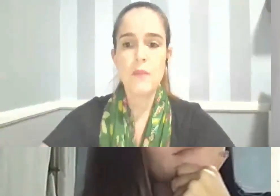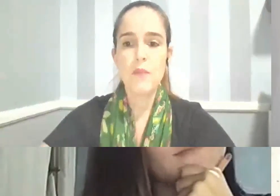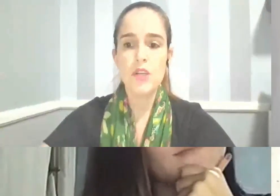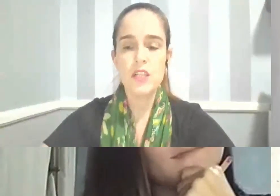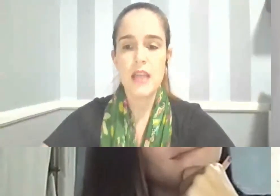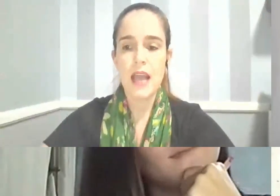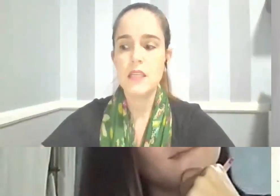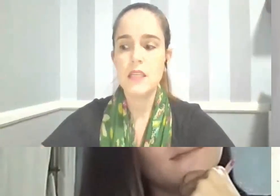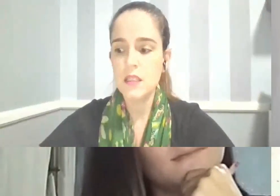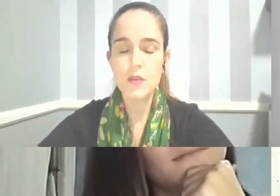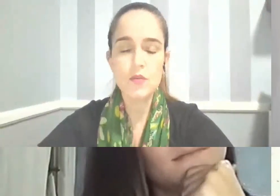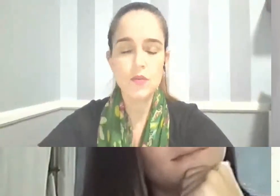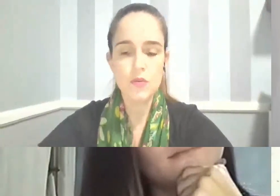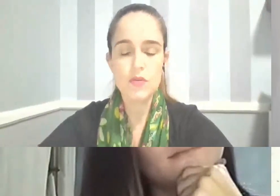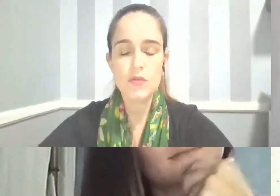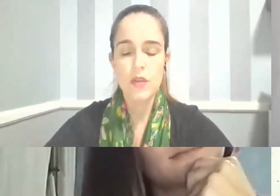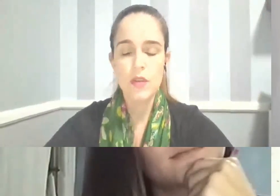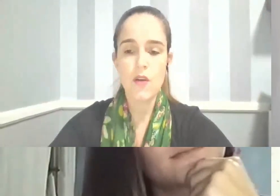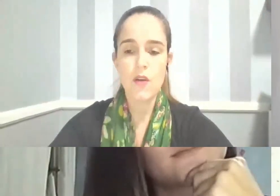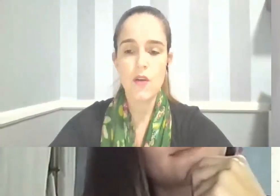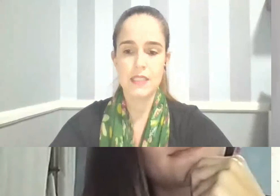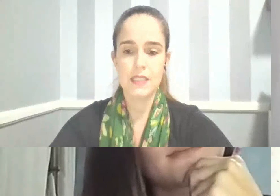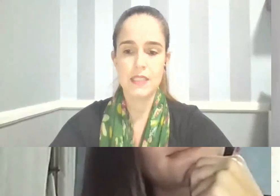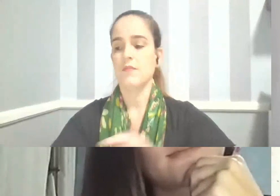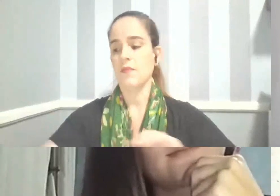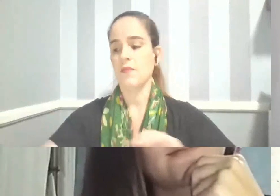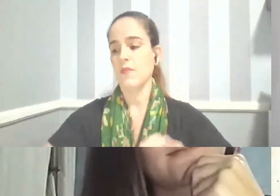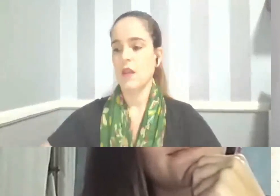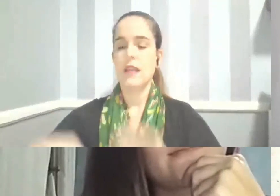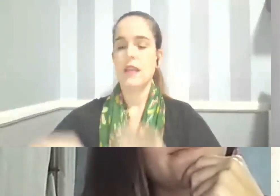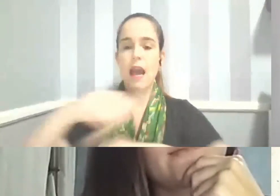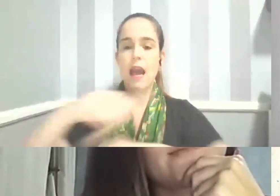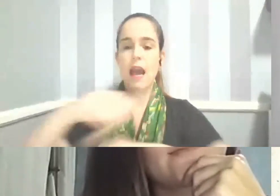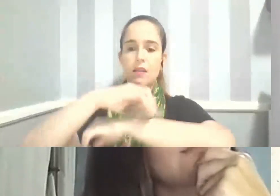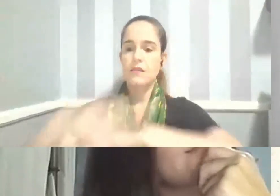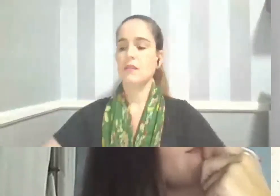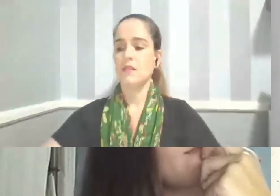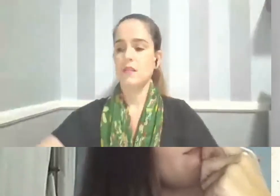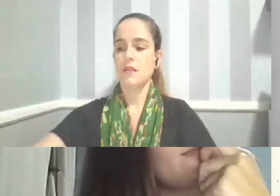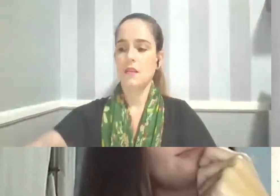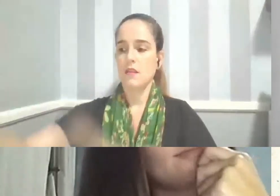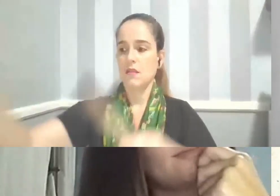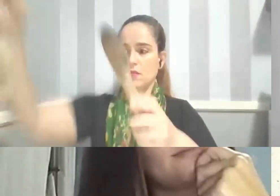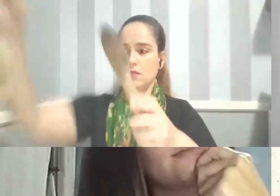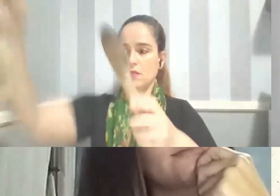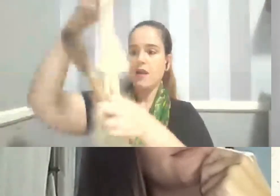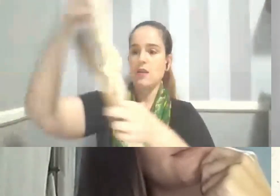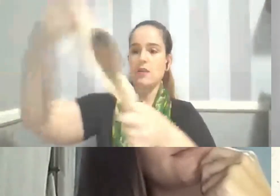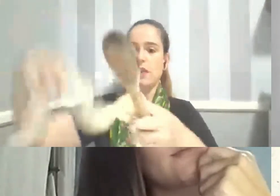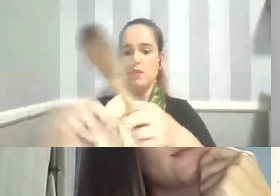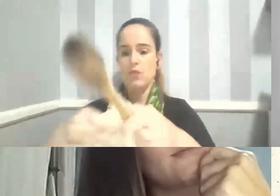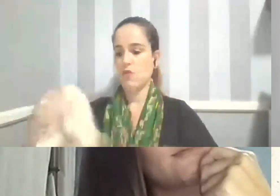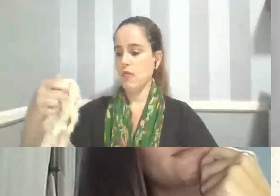Então, depois de 10 a 15 minutos, o que eu vou fazer? Tá? Deixa